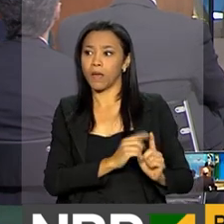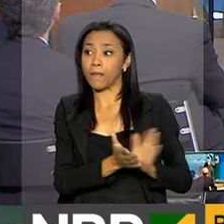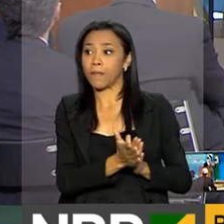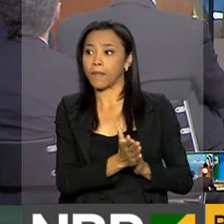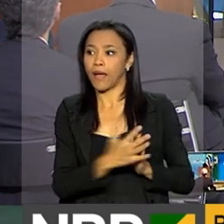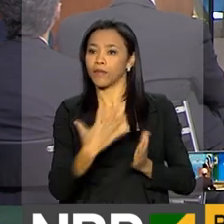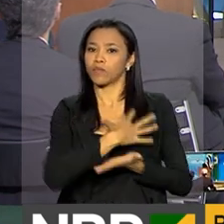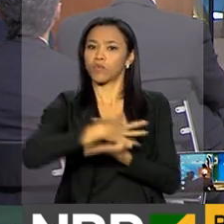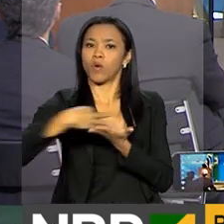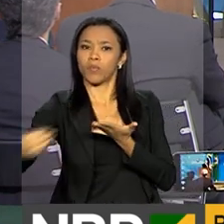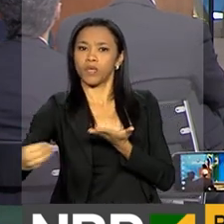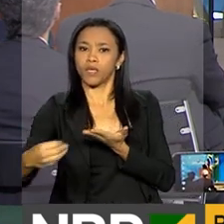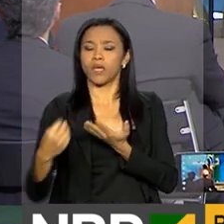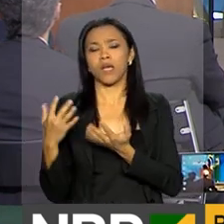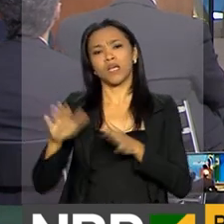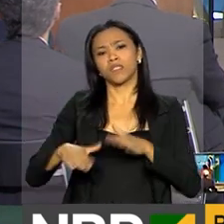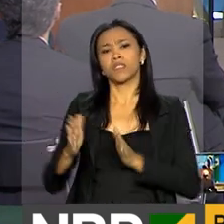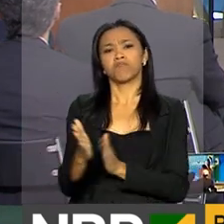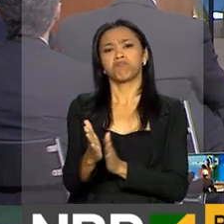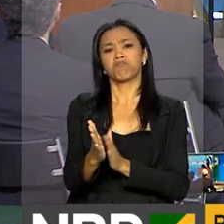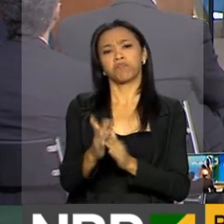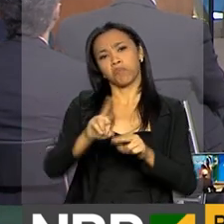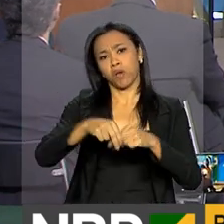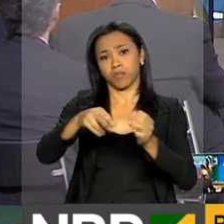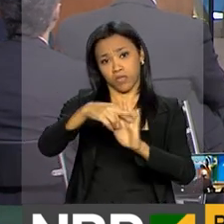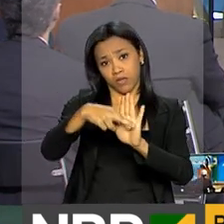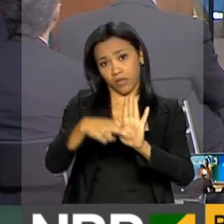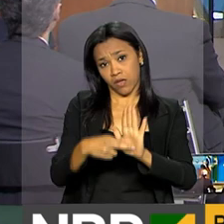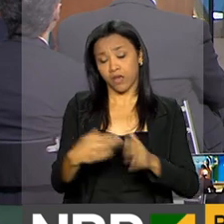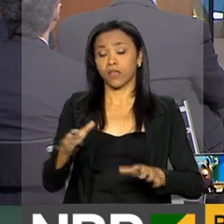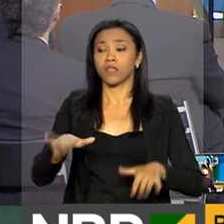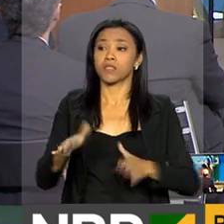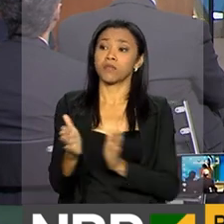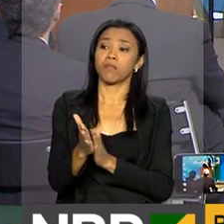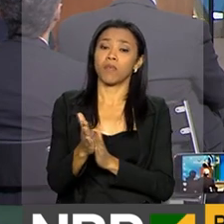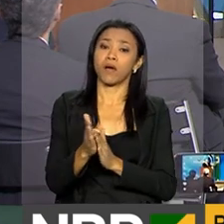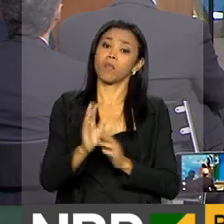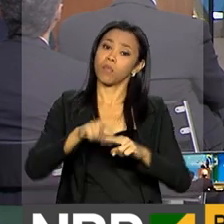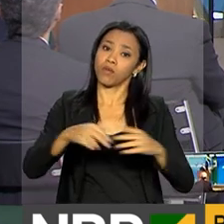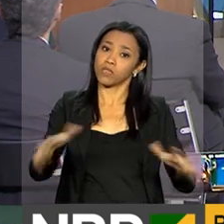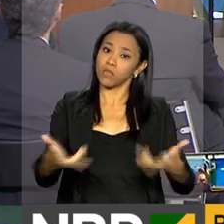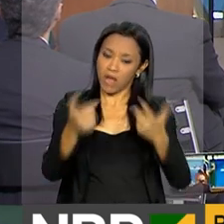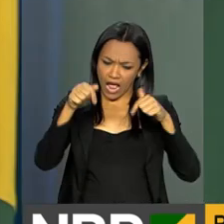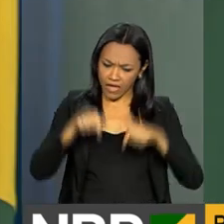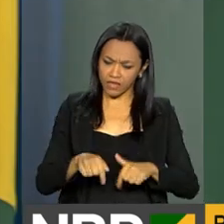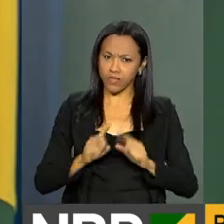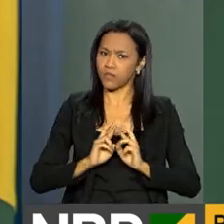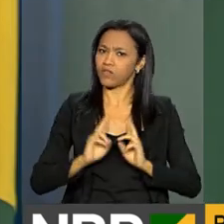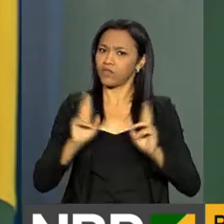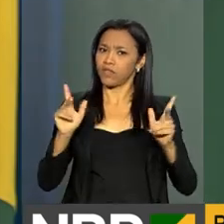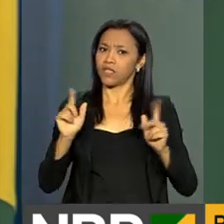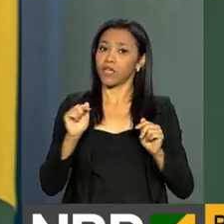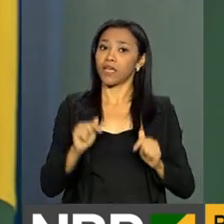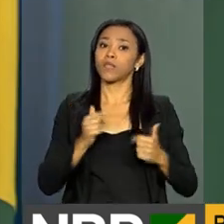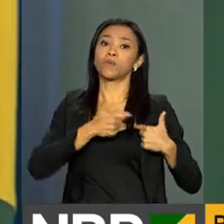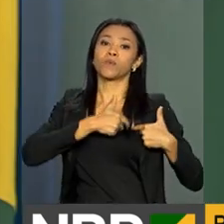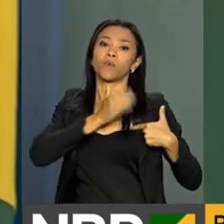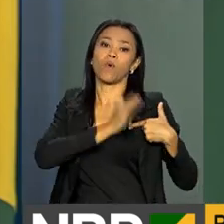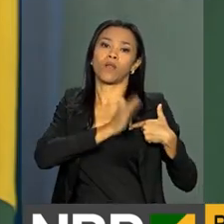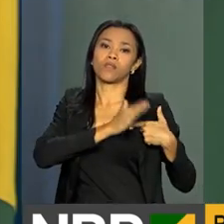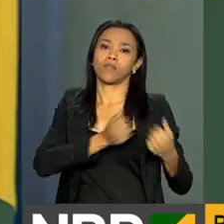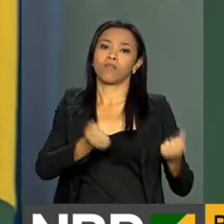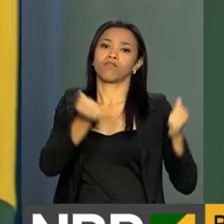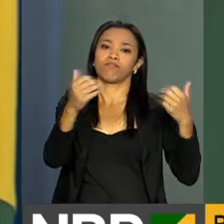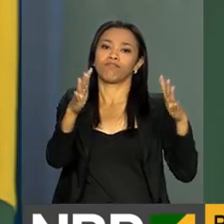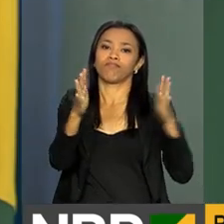vezes tem palmas protocolares, às vezes tem palmas cerimoniosas, mas aqui não, as palmas vieram do coração,